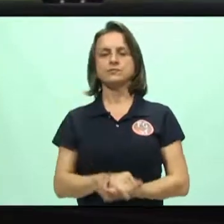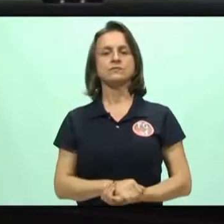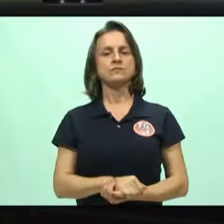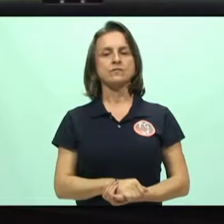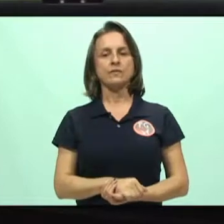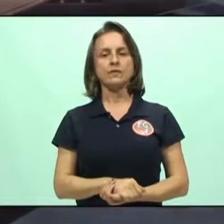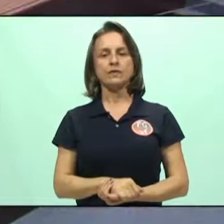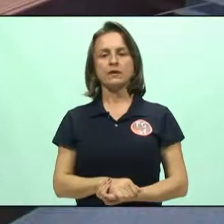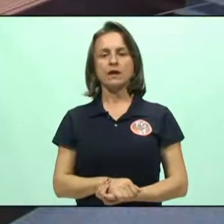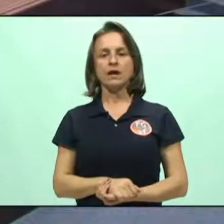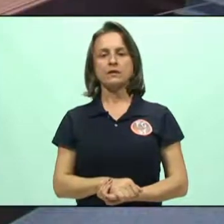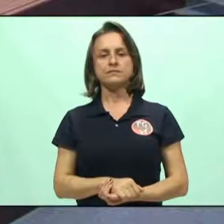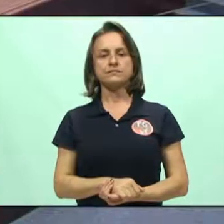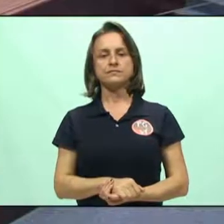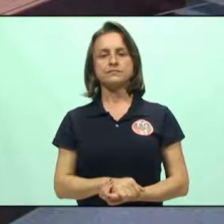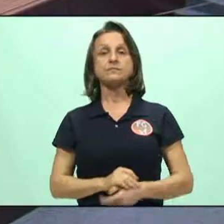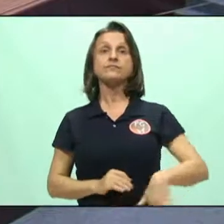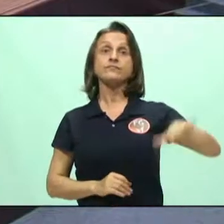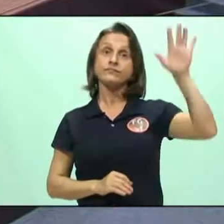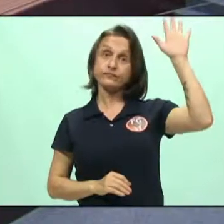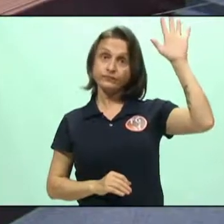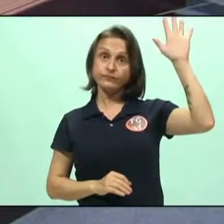obrigado obrigado